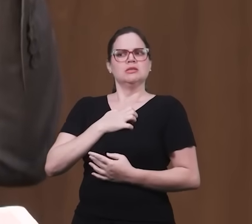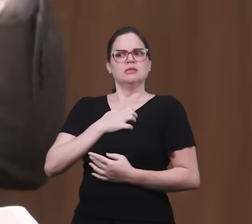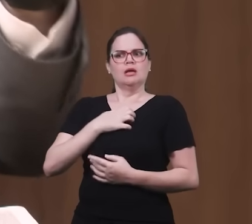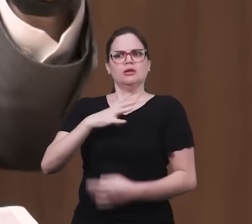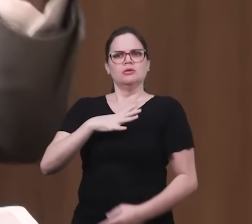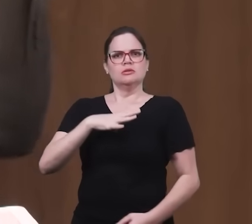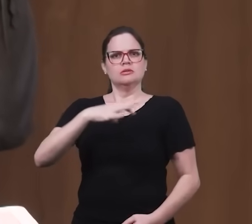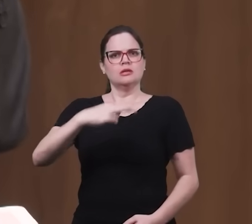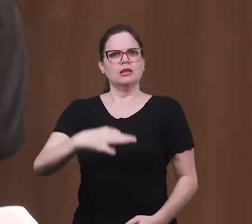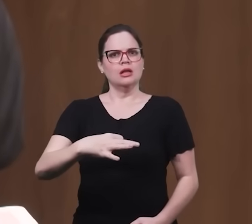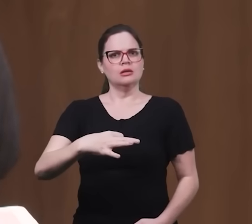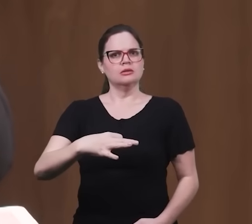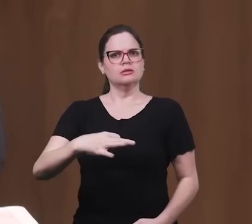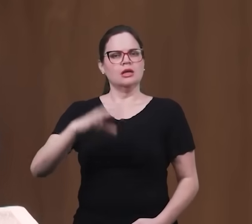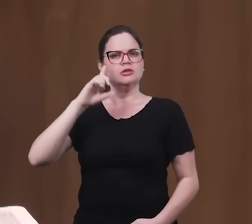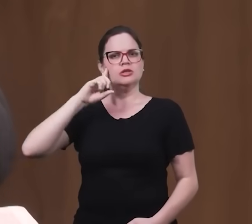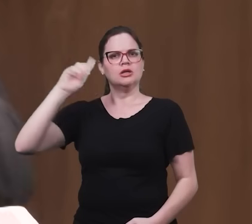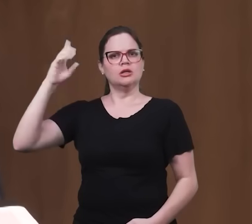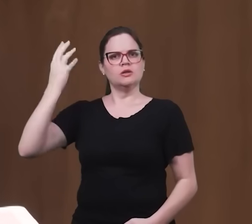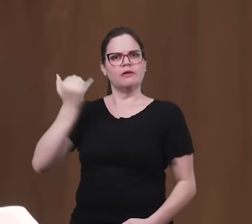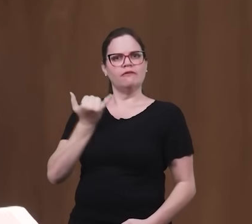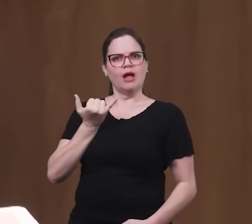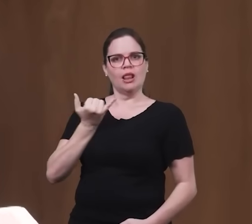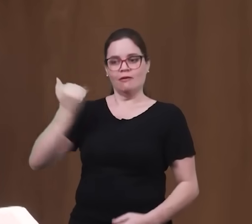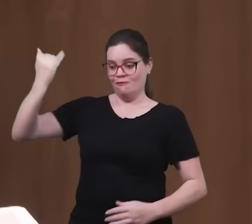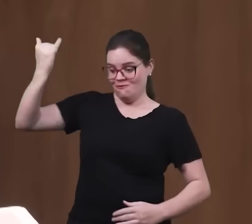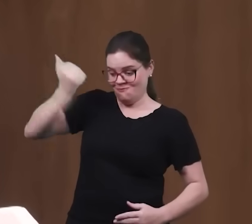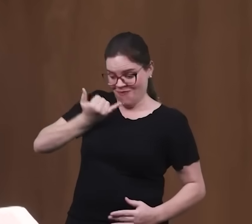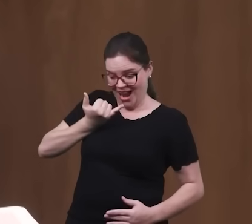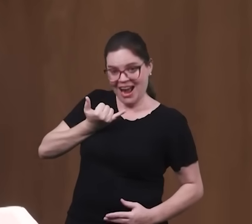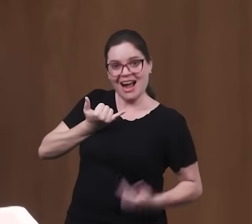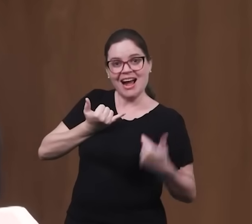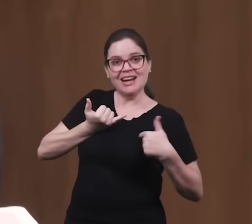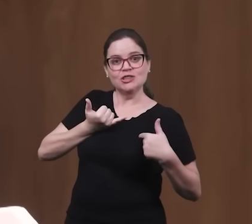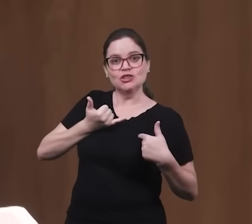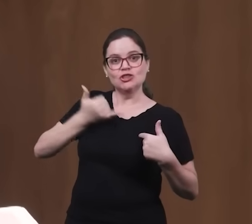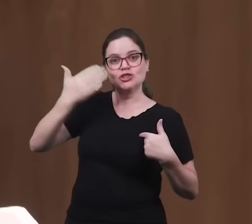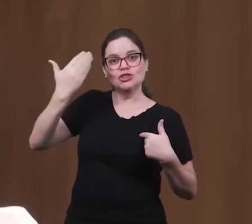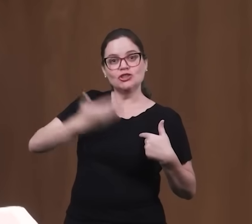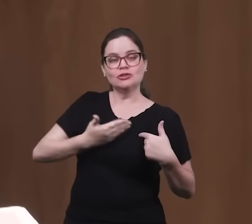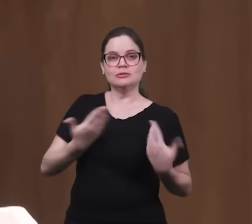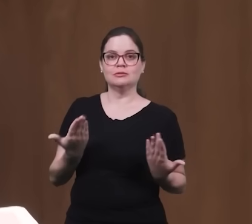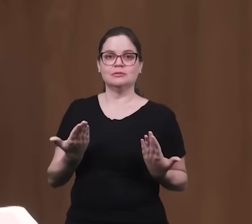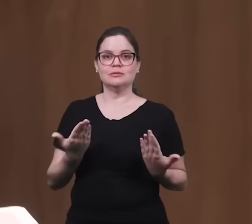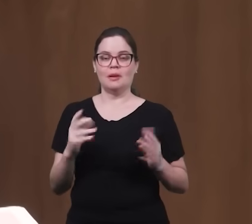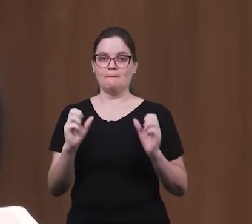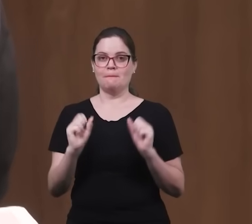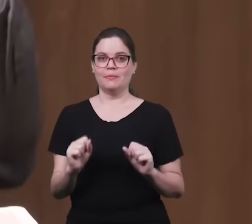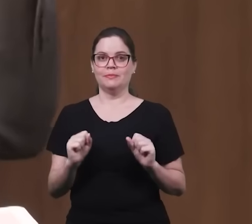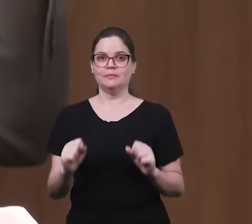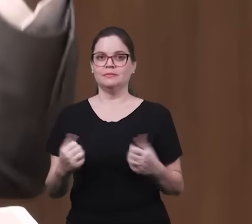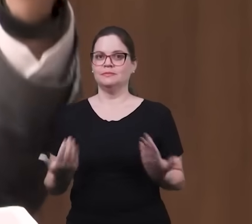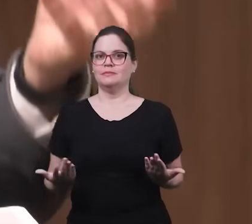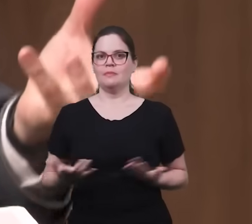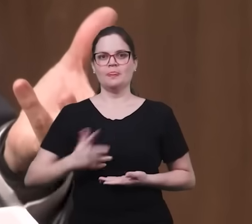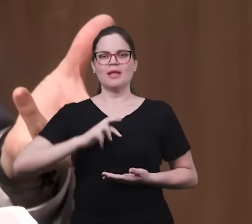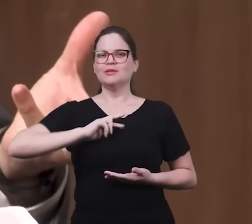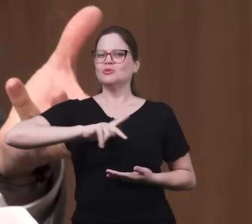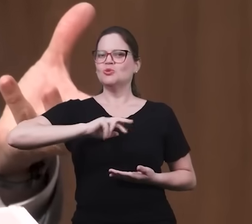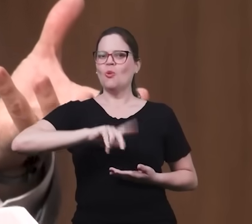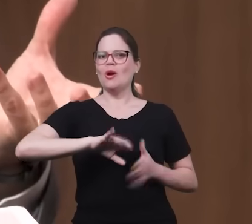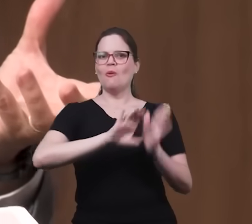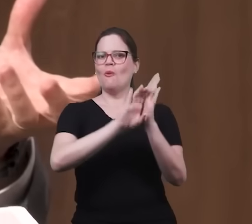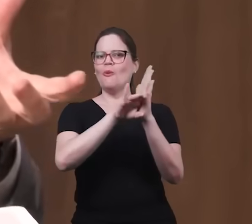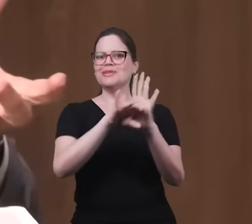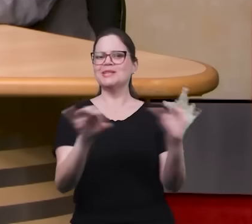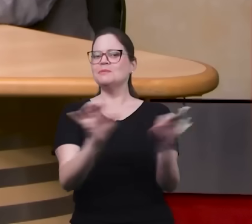aquela convicção, aquilo que Deus está te falando. Então, não dá para você dizer, não é